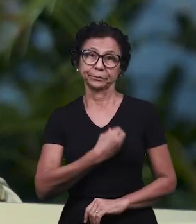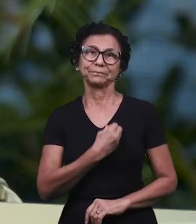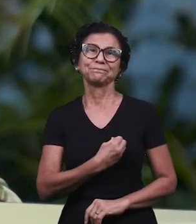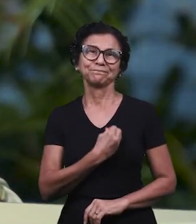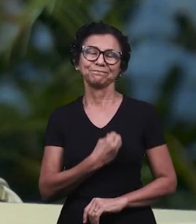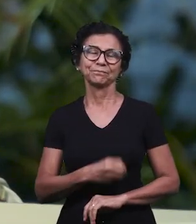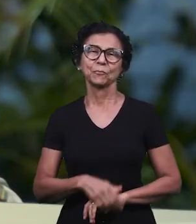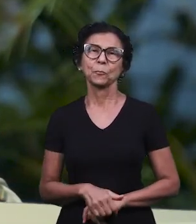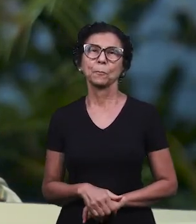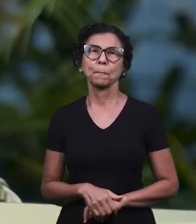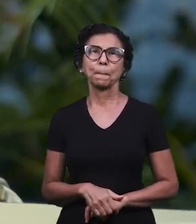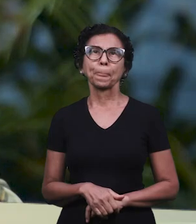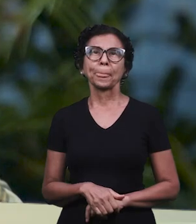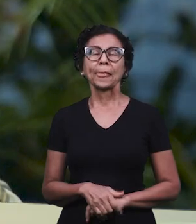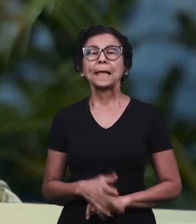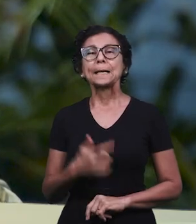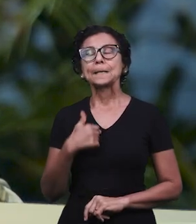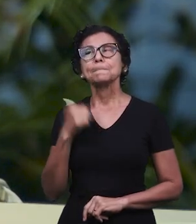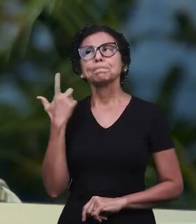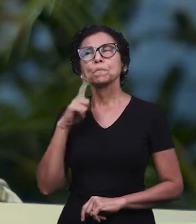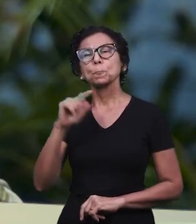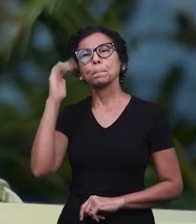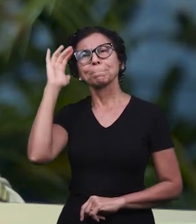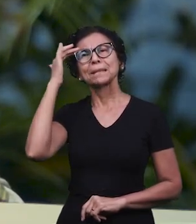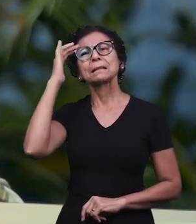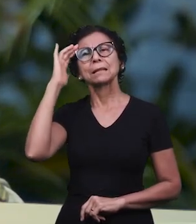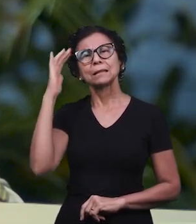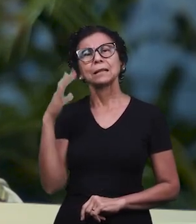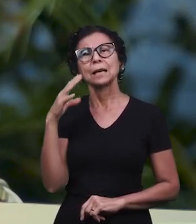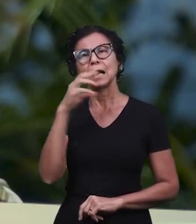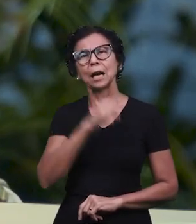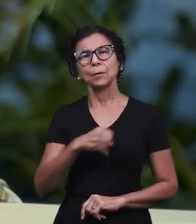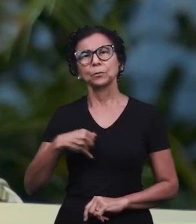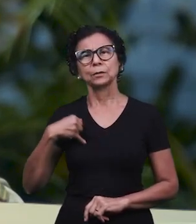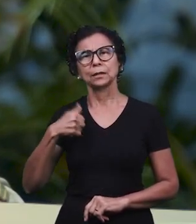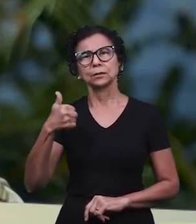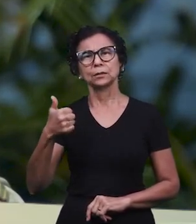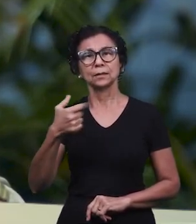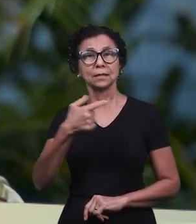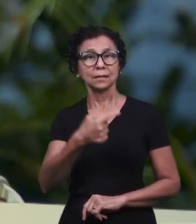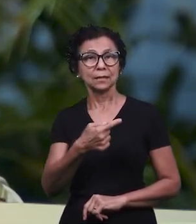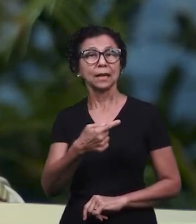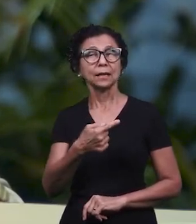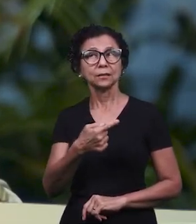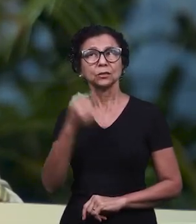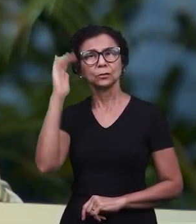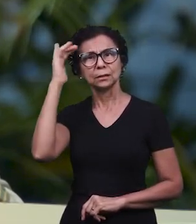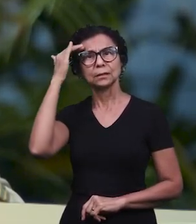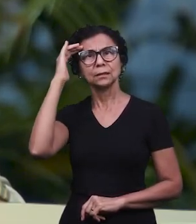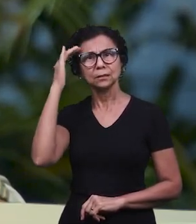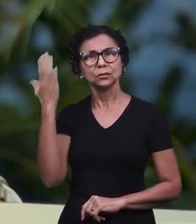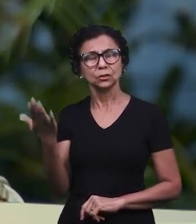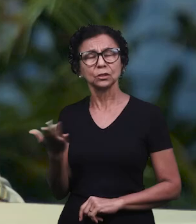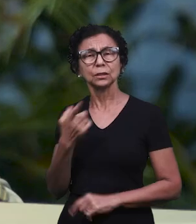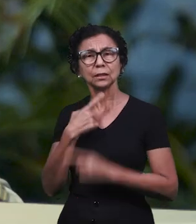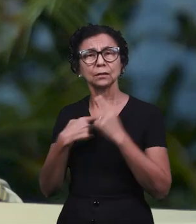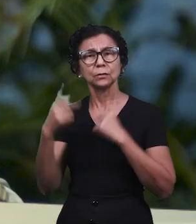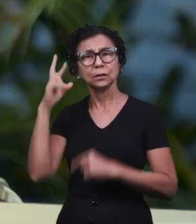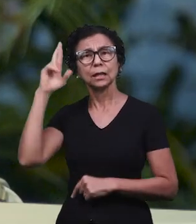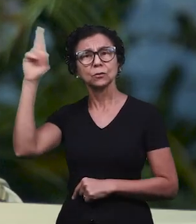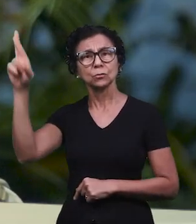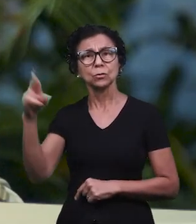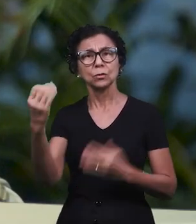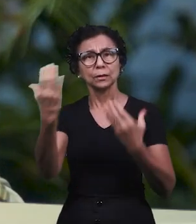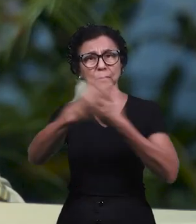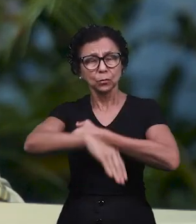eu procurei e consegui entender isso logo cedo, aos 17 anos. Eu entendi que o Senhor tinha aquele concurso que eu